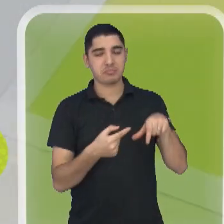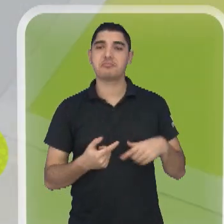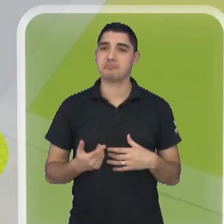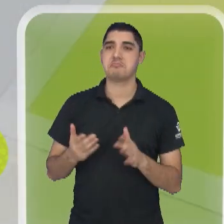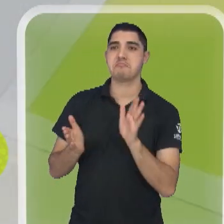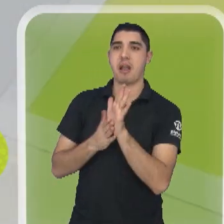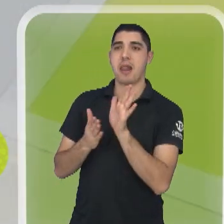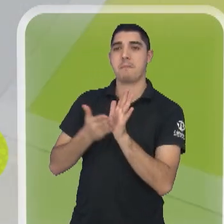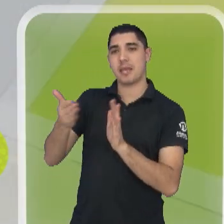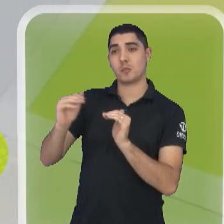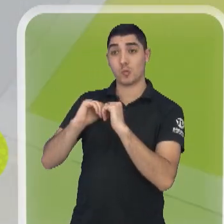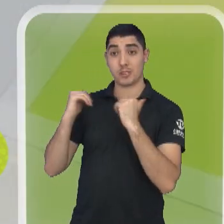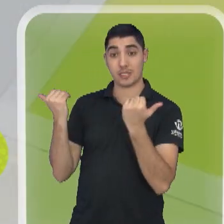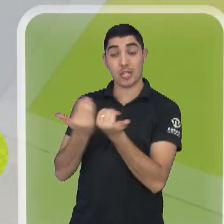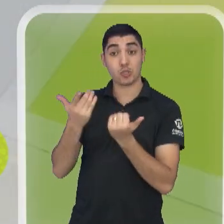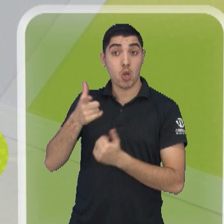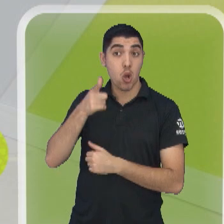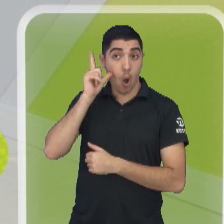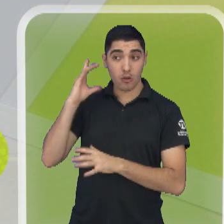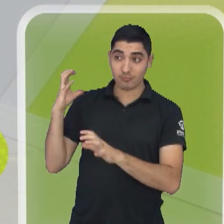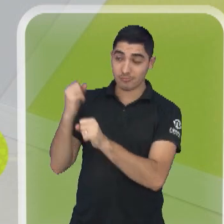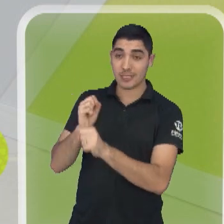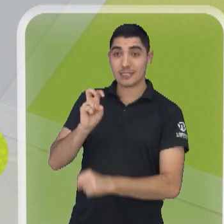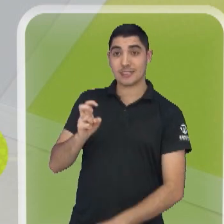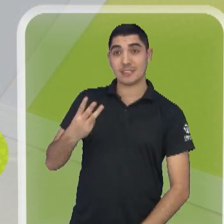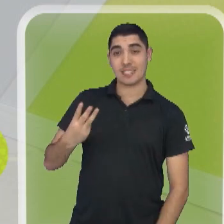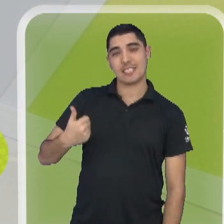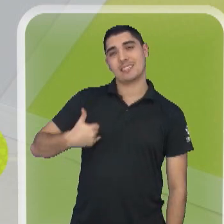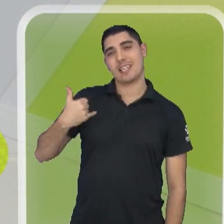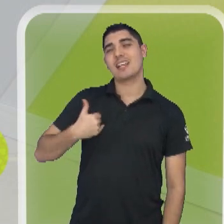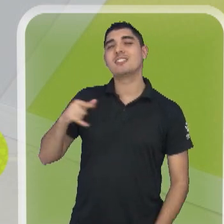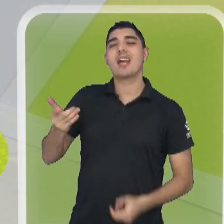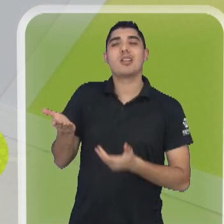aí ao estádio Martins Pereira. Ontem, 53 anos, um jovem senhor, o Martins Pereira.